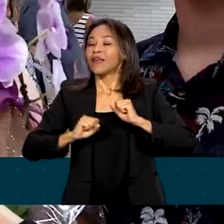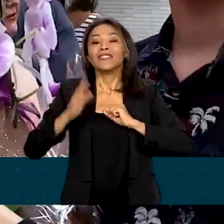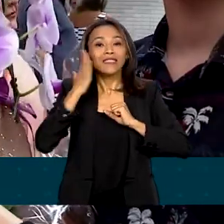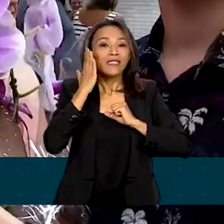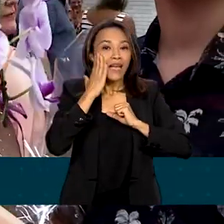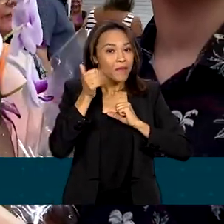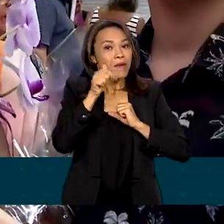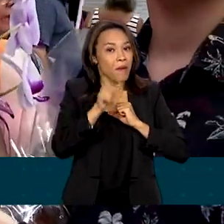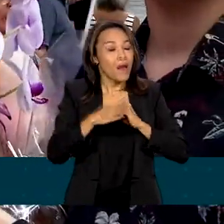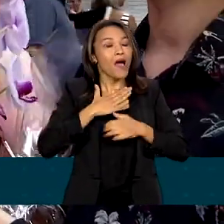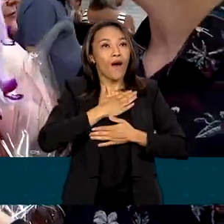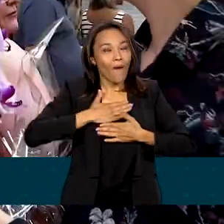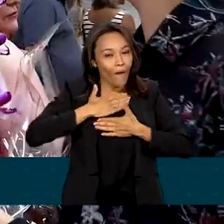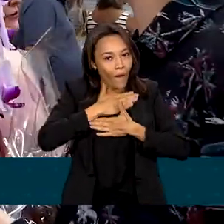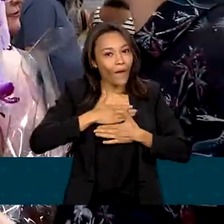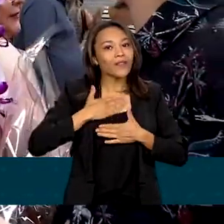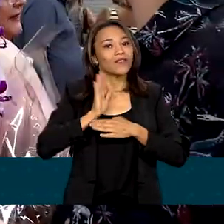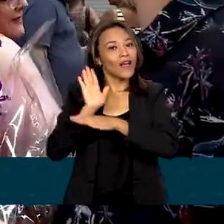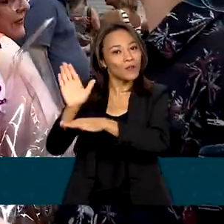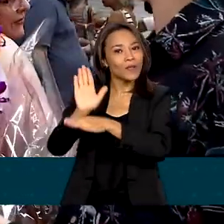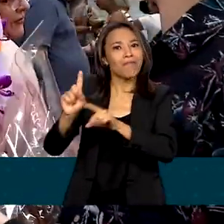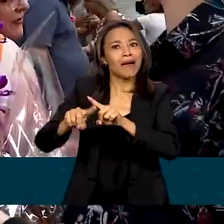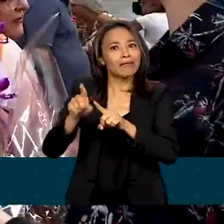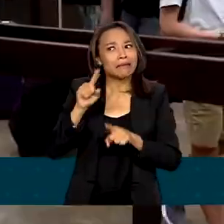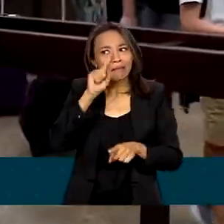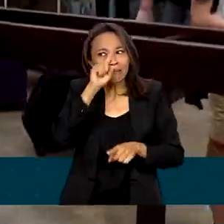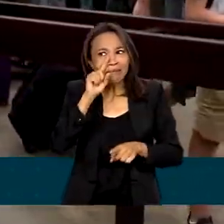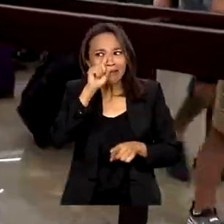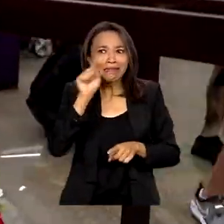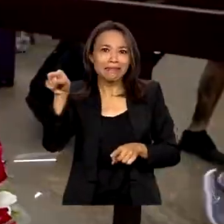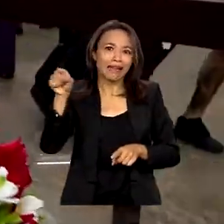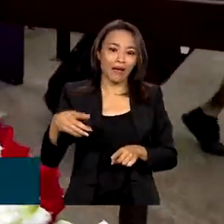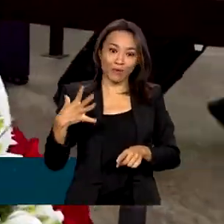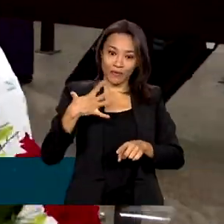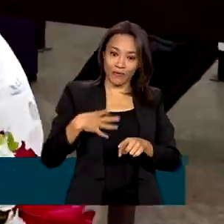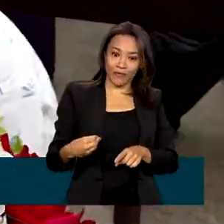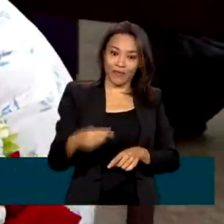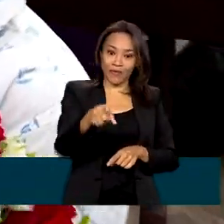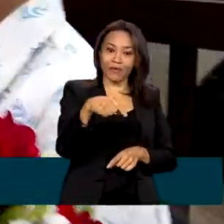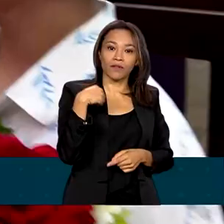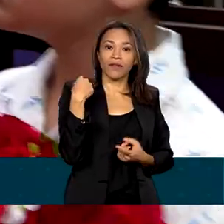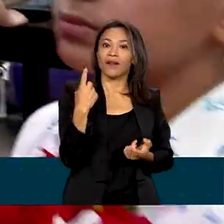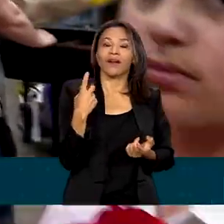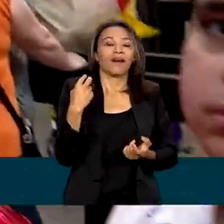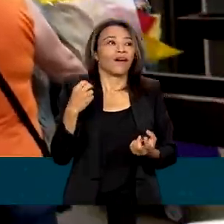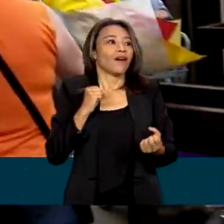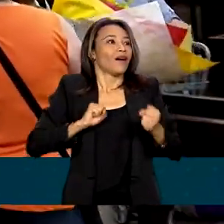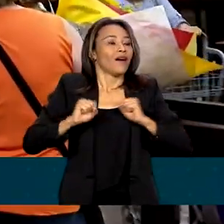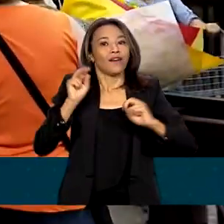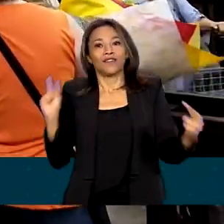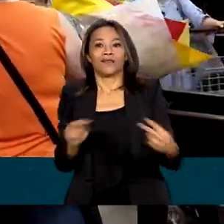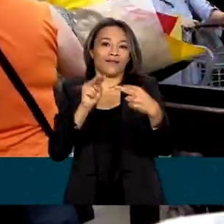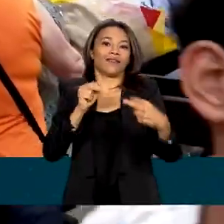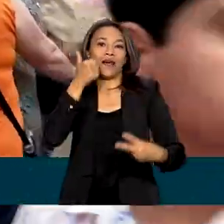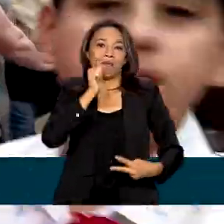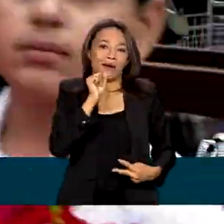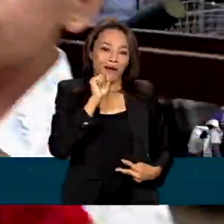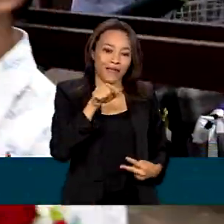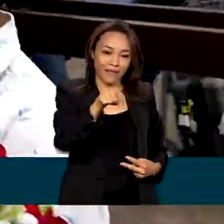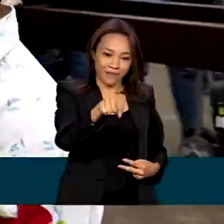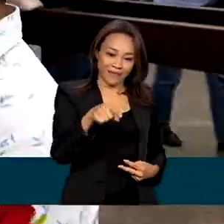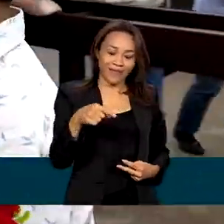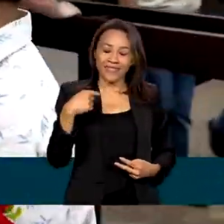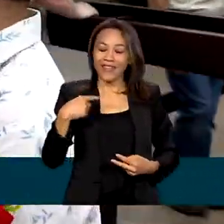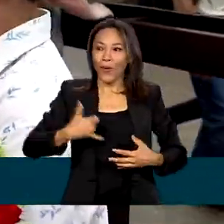gosta muito mas assim ela tava correndo risco real os filhos não viam a hora de reencontrar a mãe mescla de